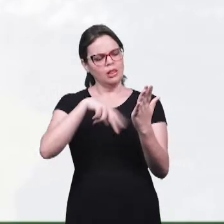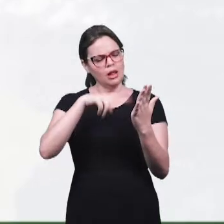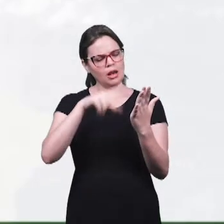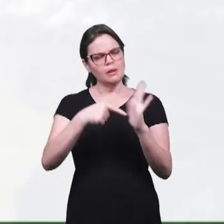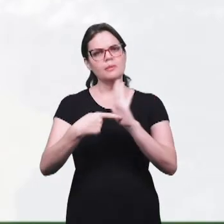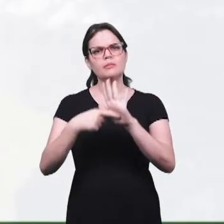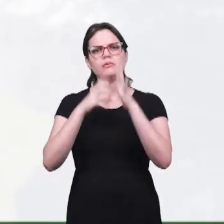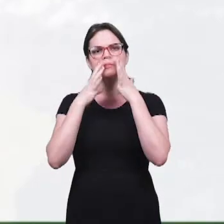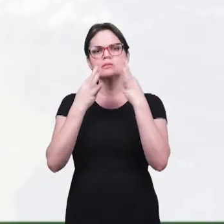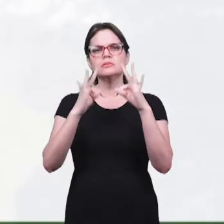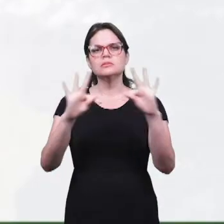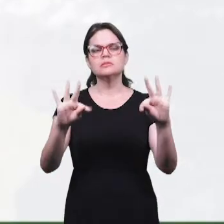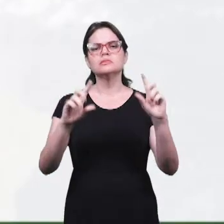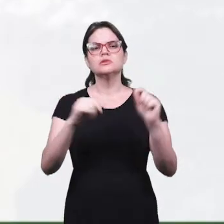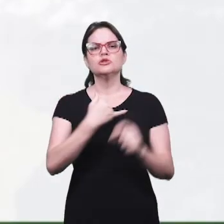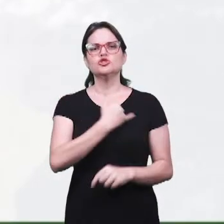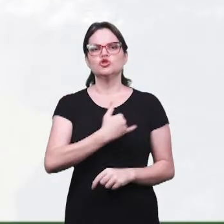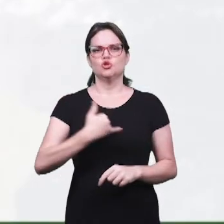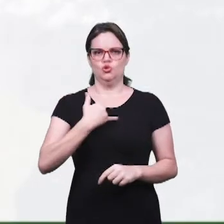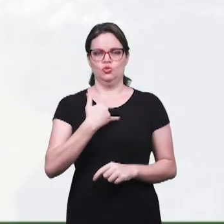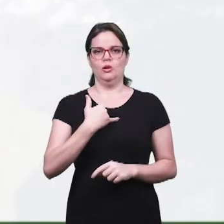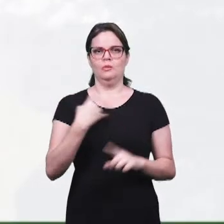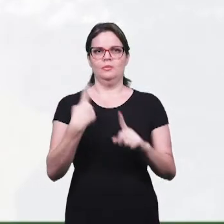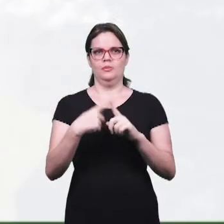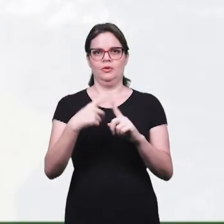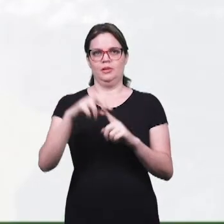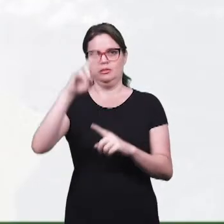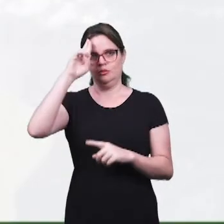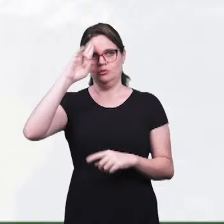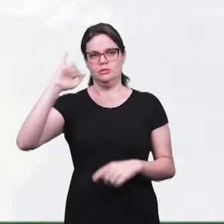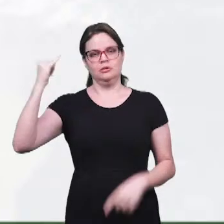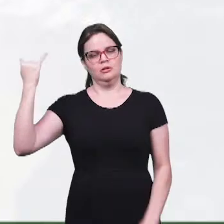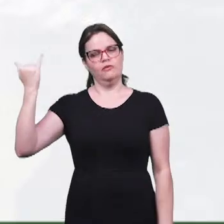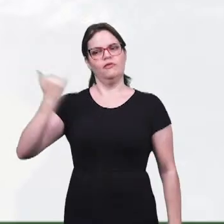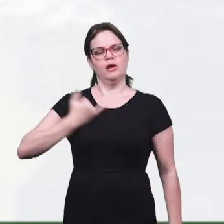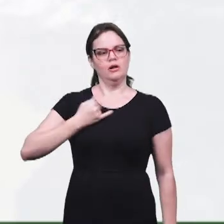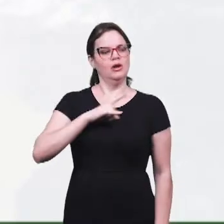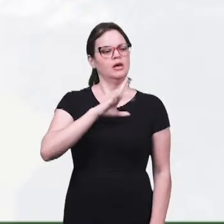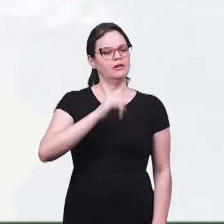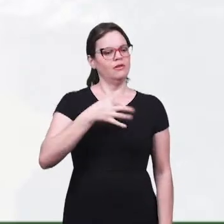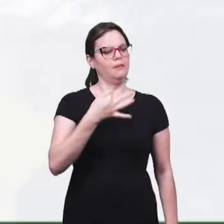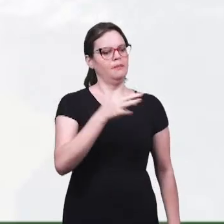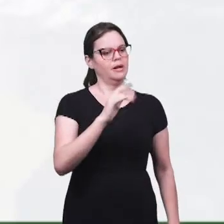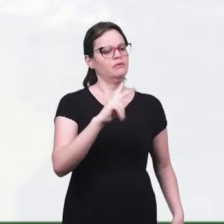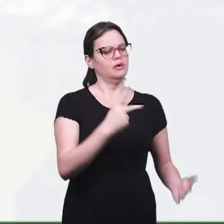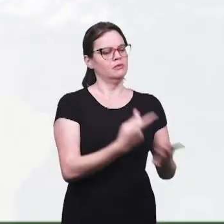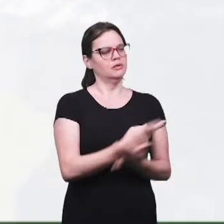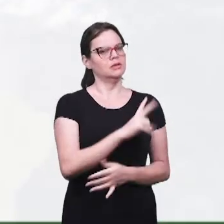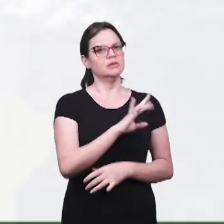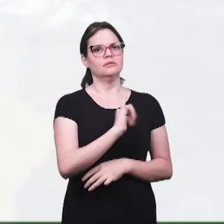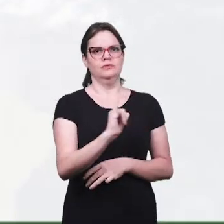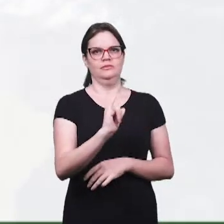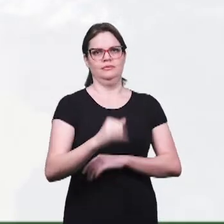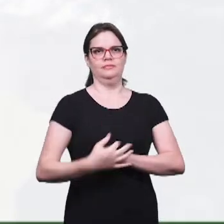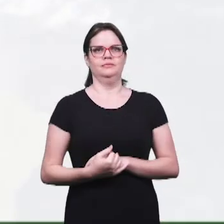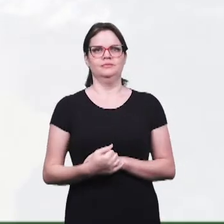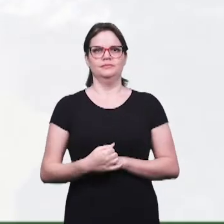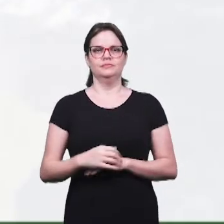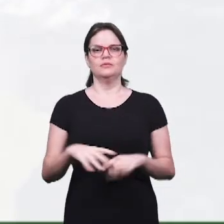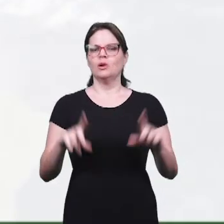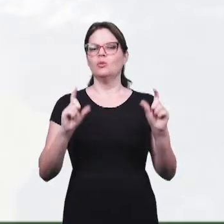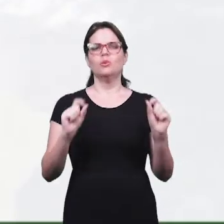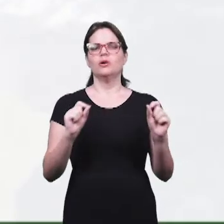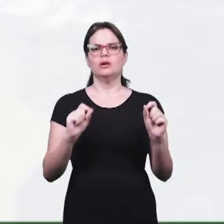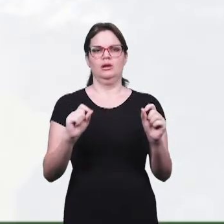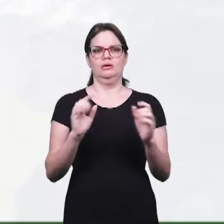testemunhos de João após ter sido notificado sobre as coisas que brevemente devem acontecer. Então, o que é que